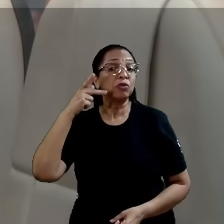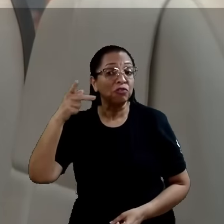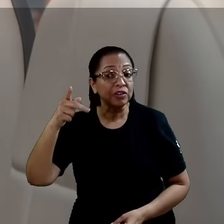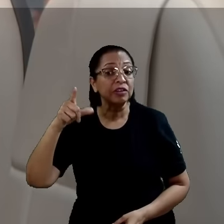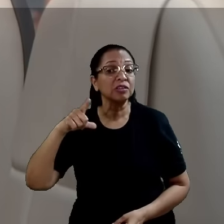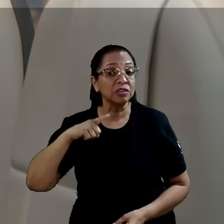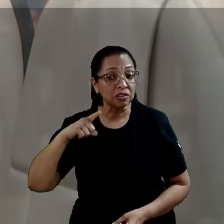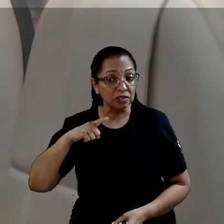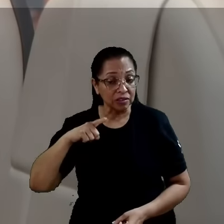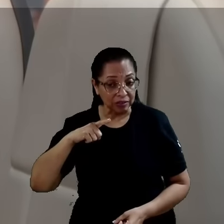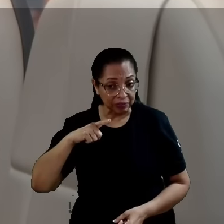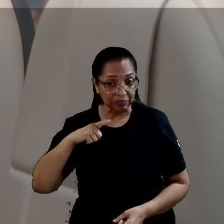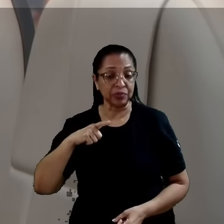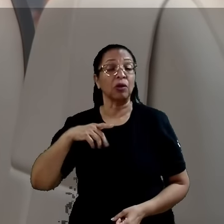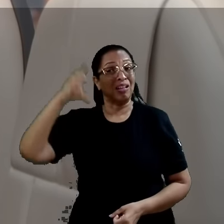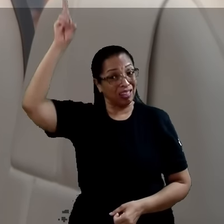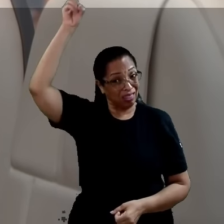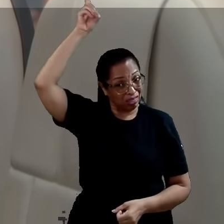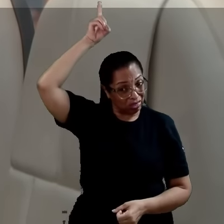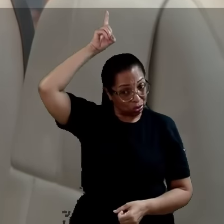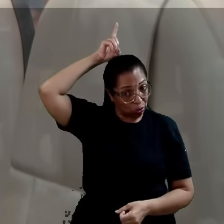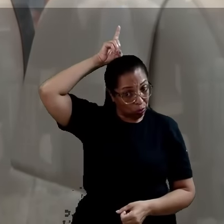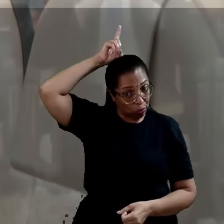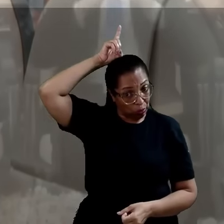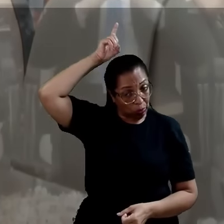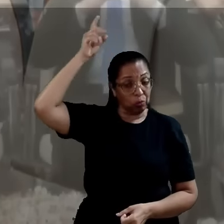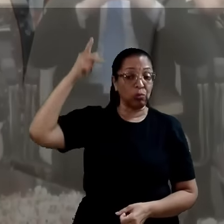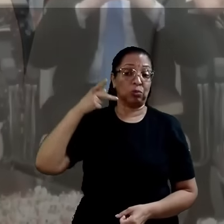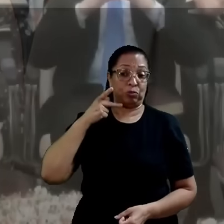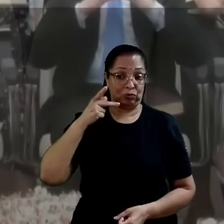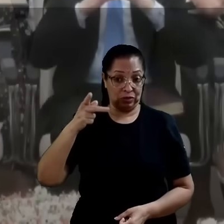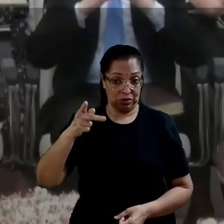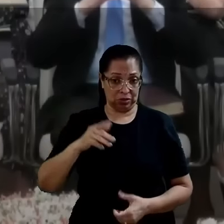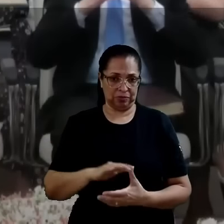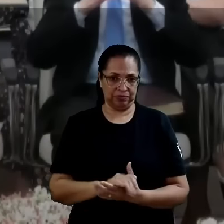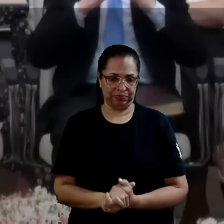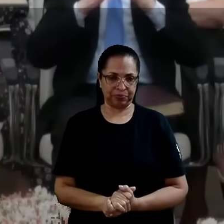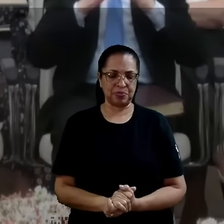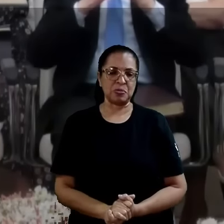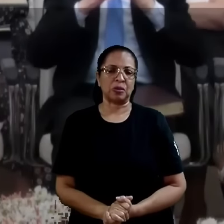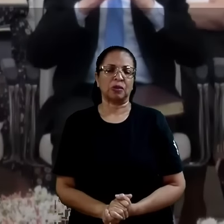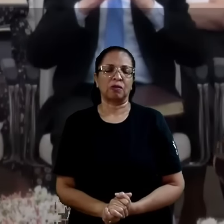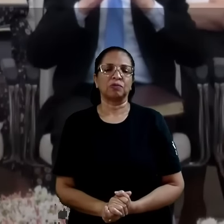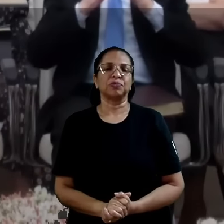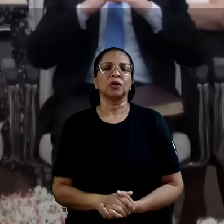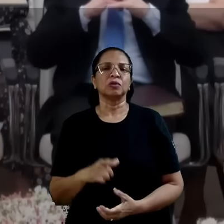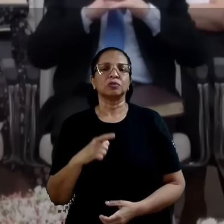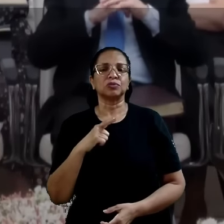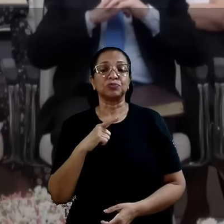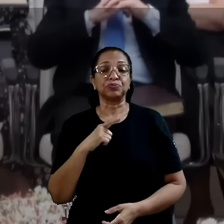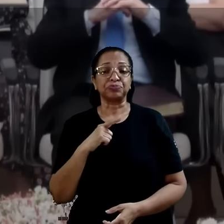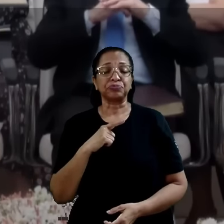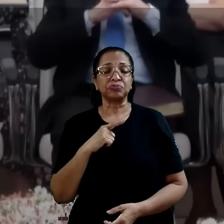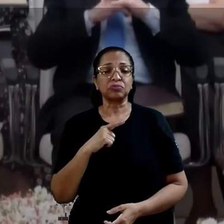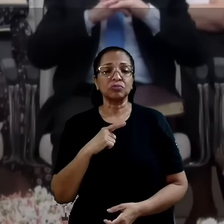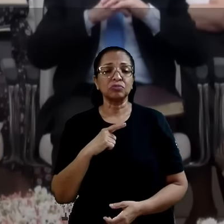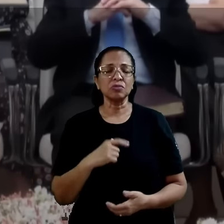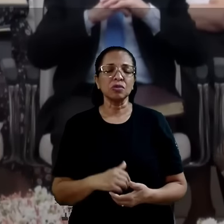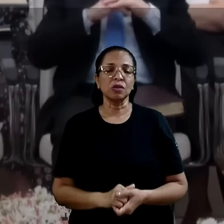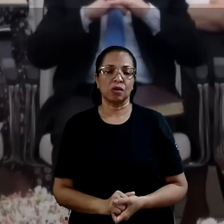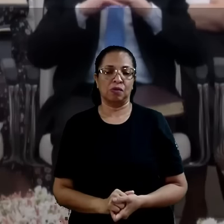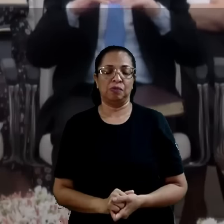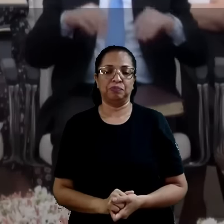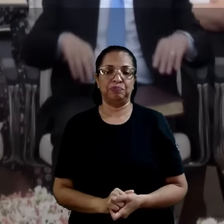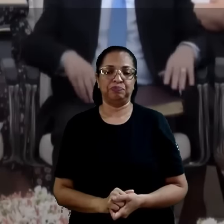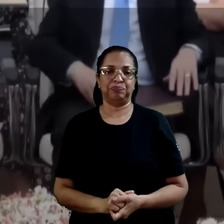aguenta aí não podia ter filhos Acácia e nós trabalhávamos juntas e eu